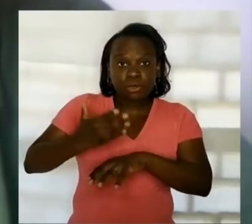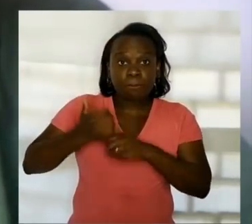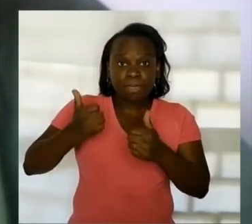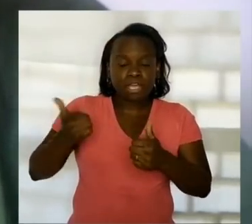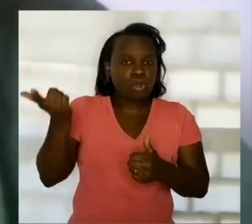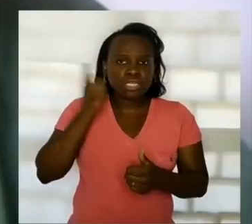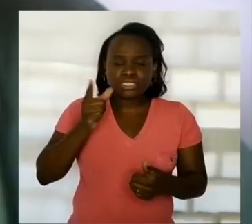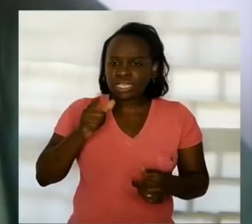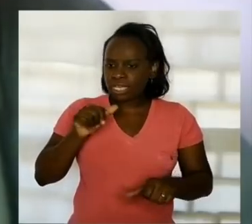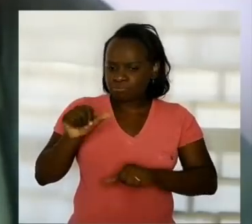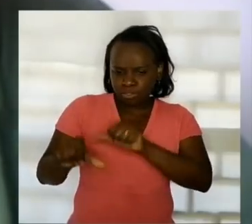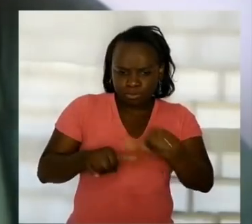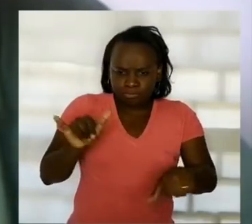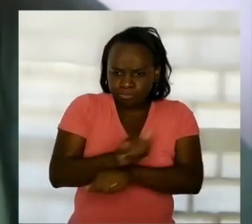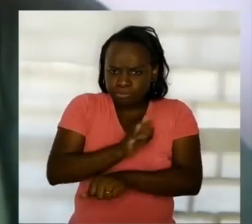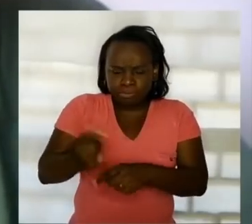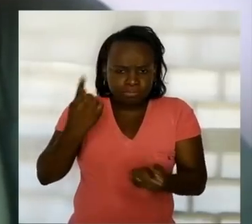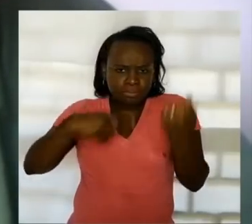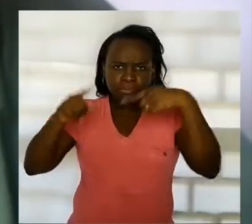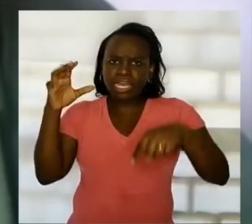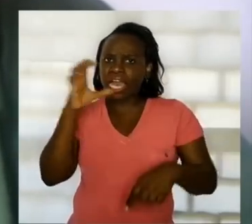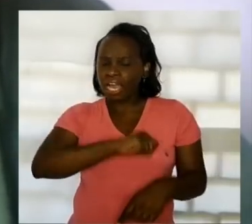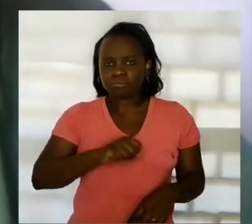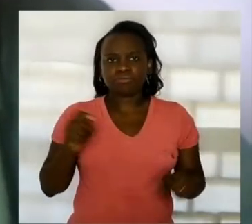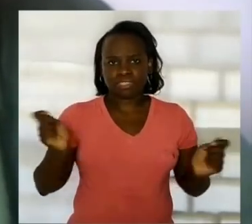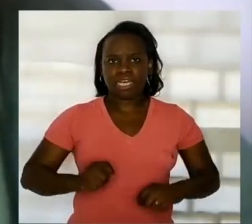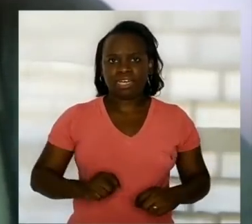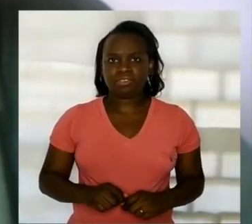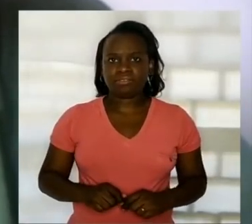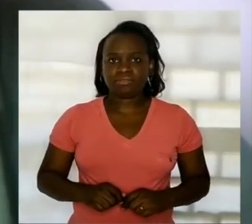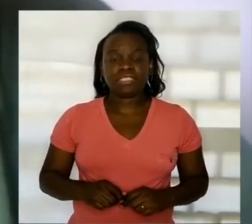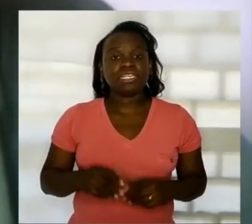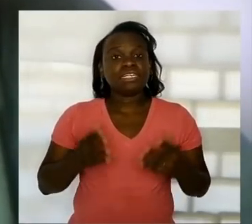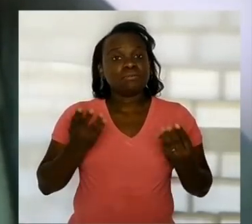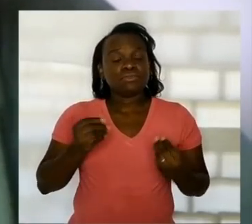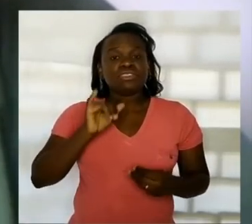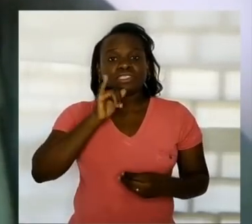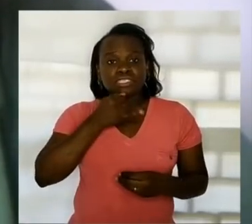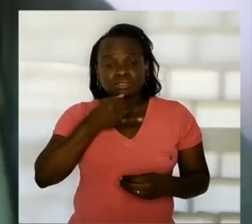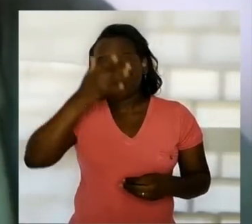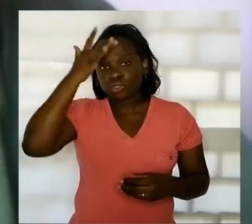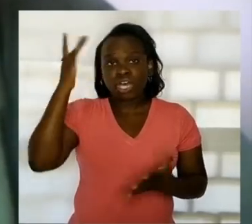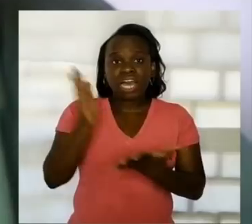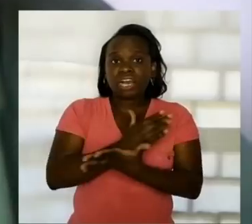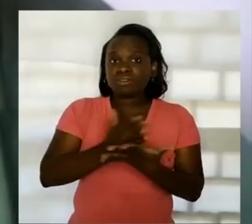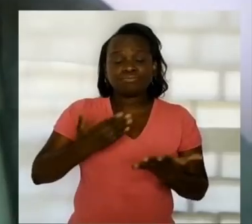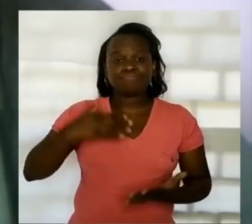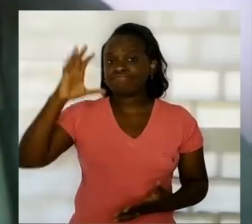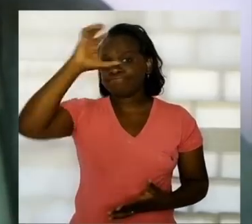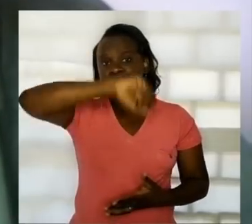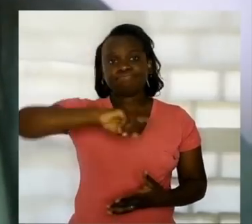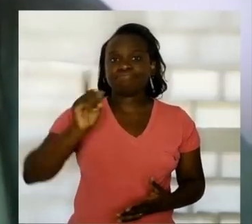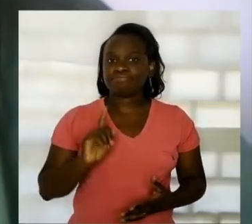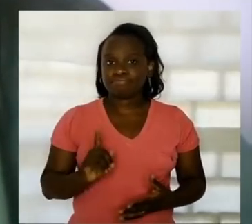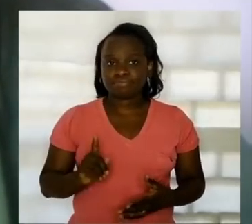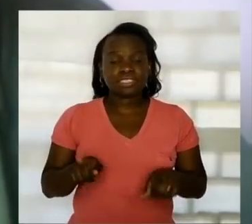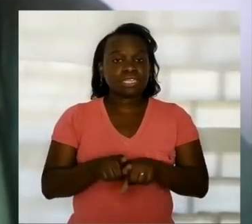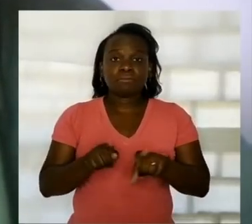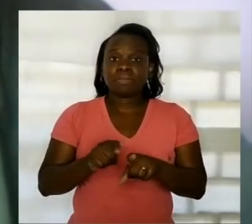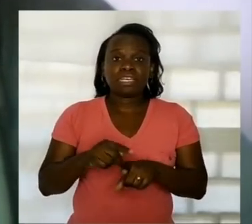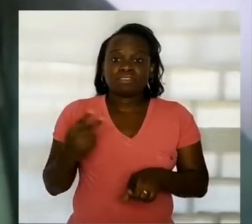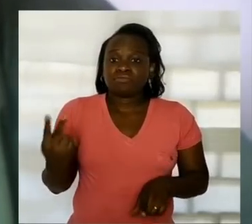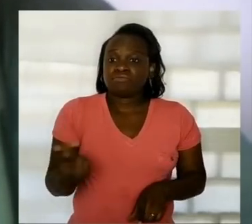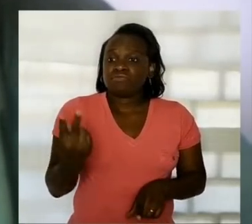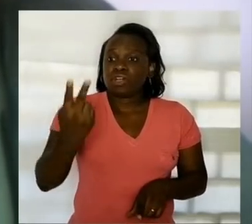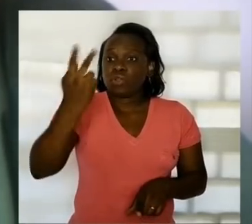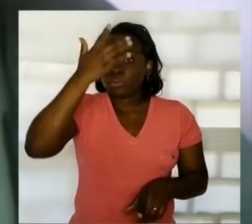treinadas para isso conseguem reagir à altura e com a velocidade necessária. É muito triste que algumas pessoas não compreendam isso